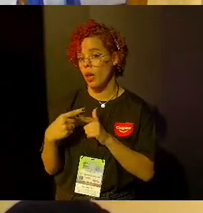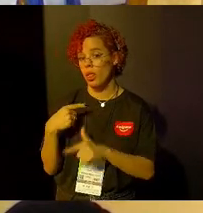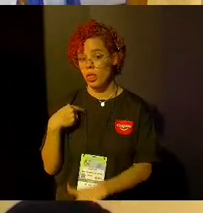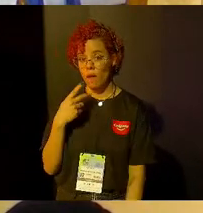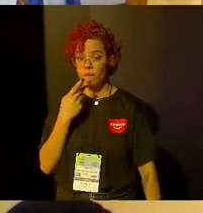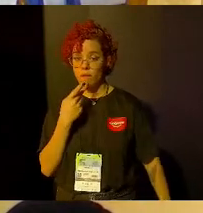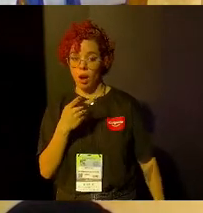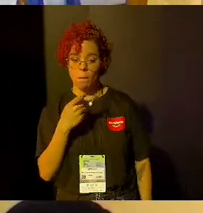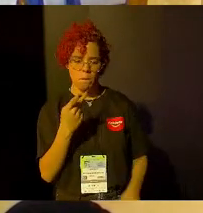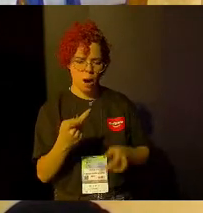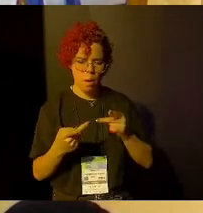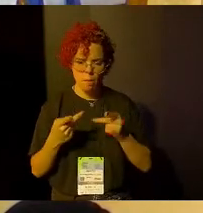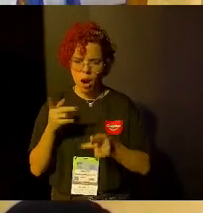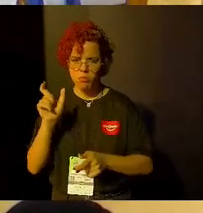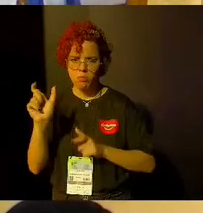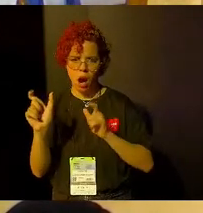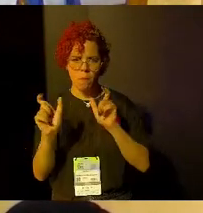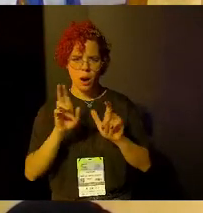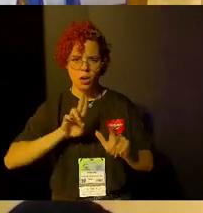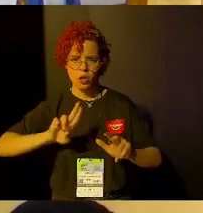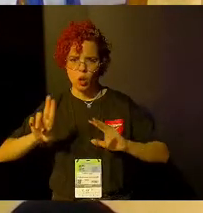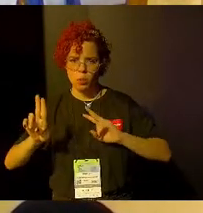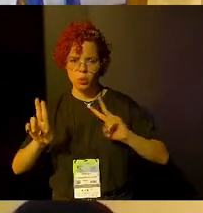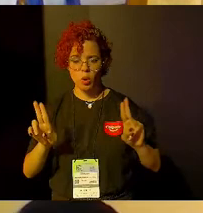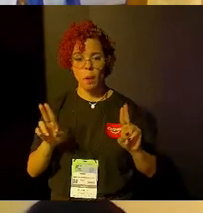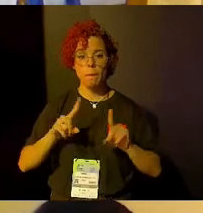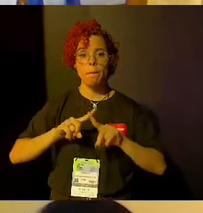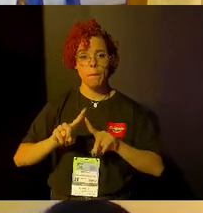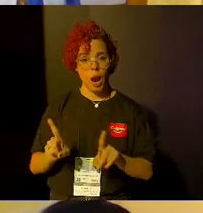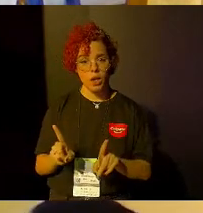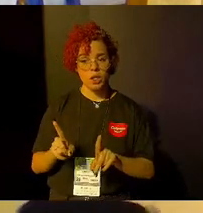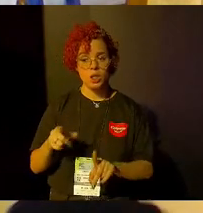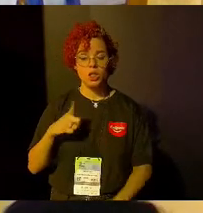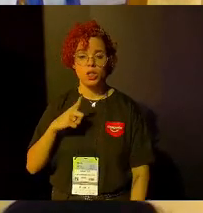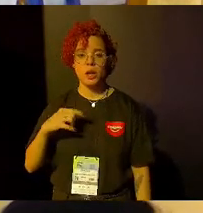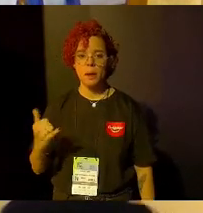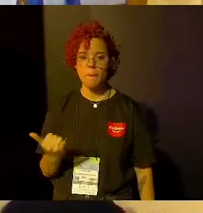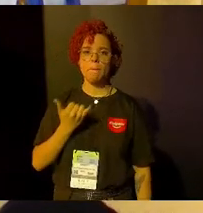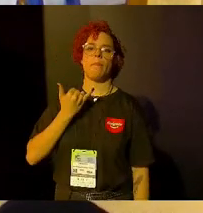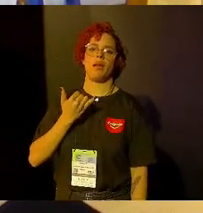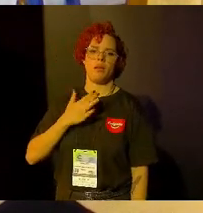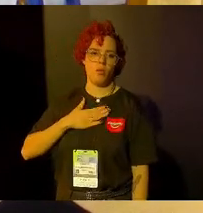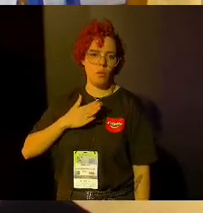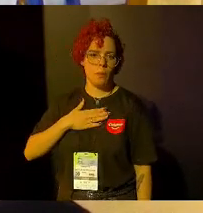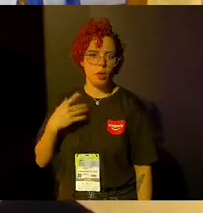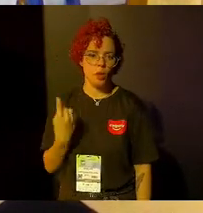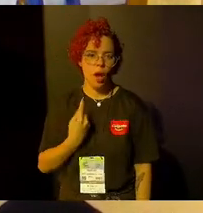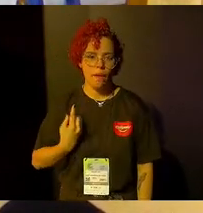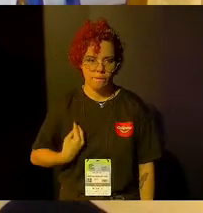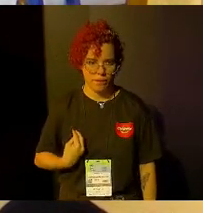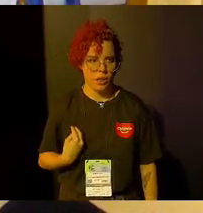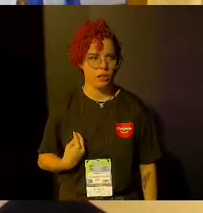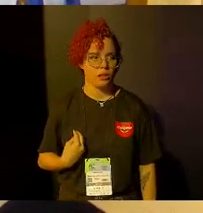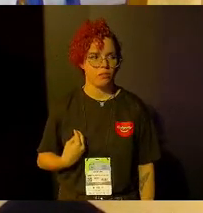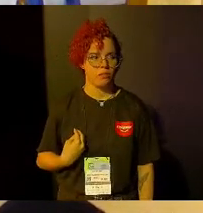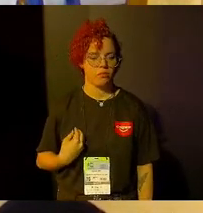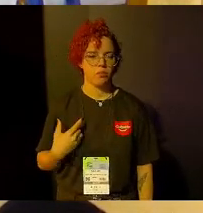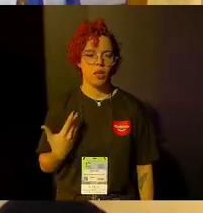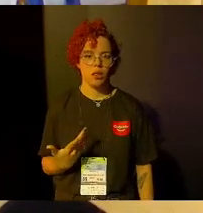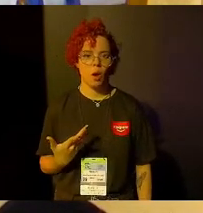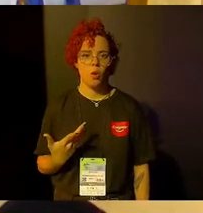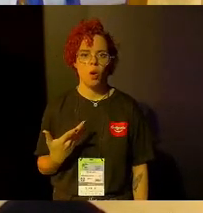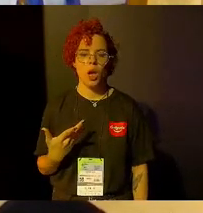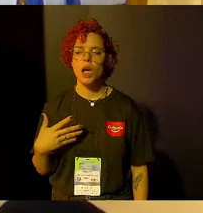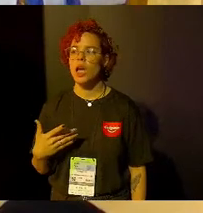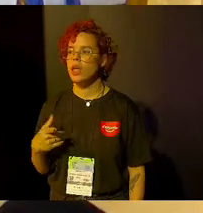não sabe o que que essa pessoa construiu No Impacto direto a nós para te responder porque é isso aí faz tanta pesquisa sempre pergunta uma coisa eu